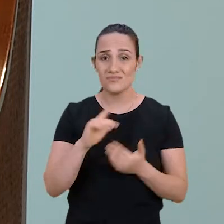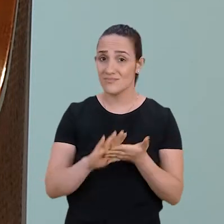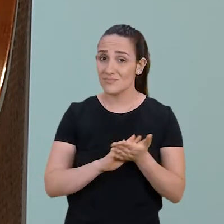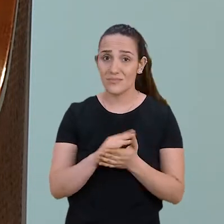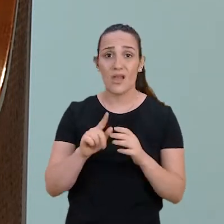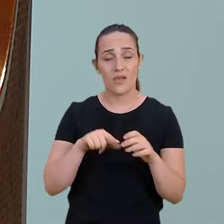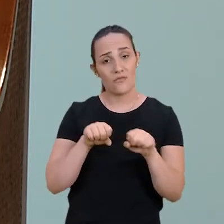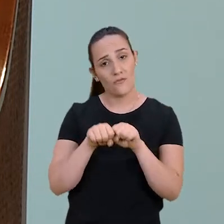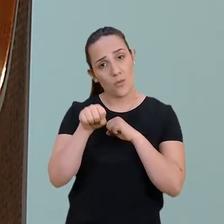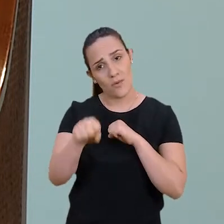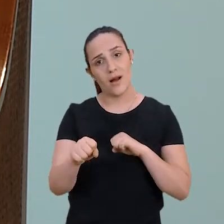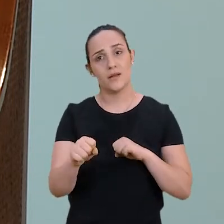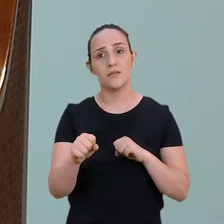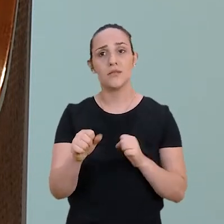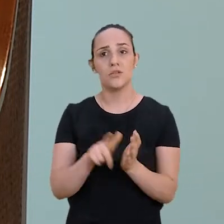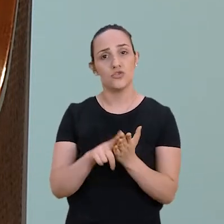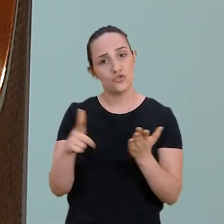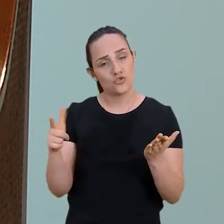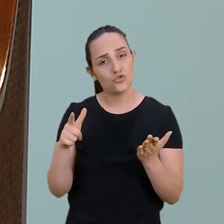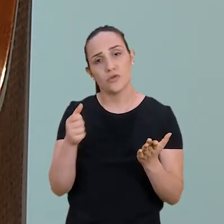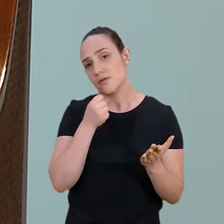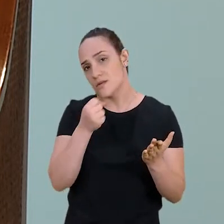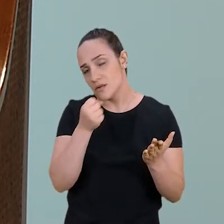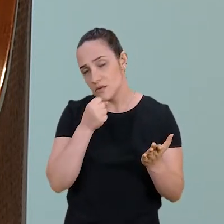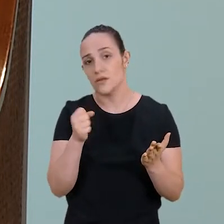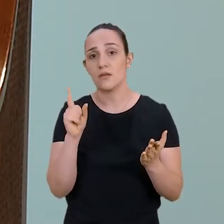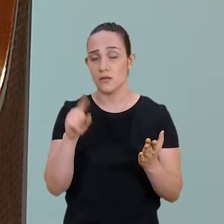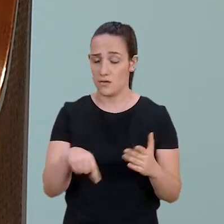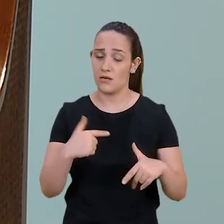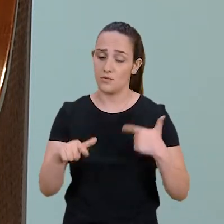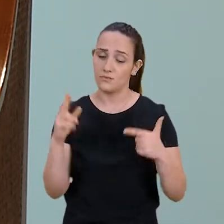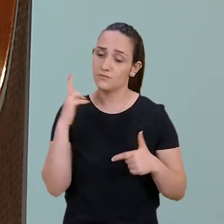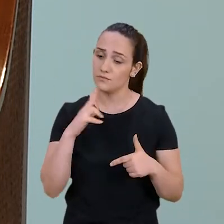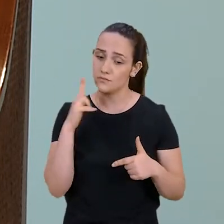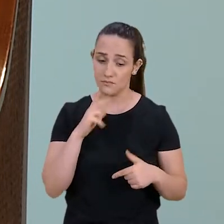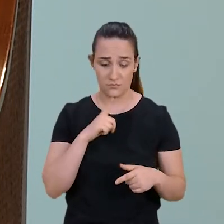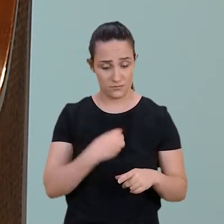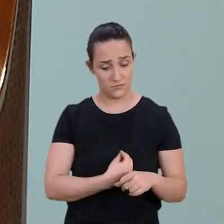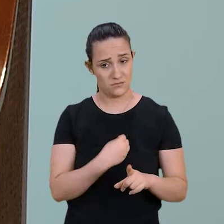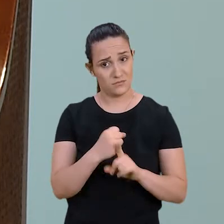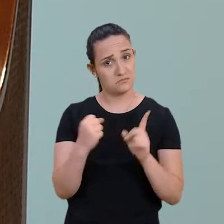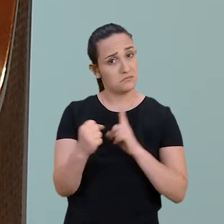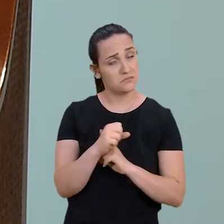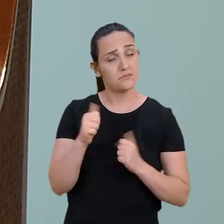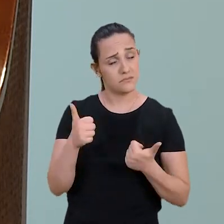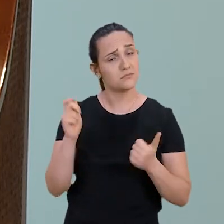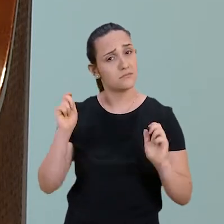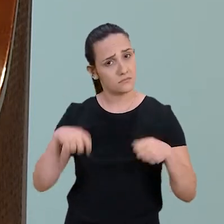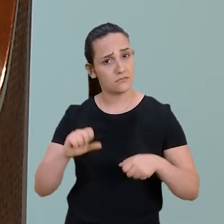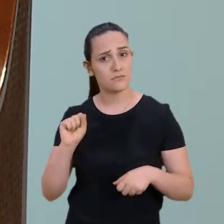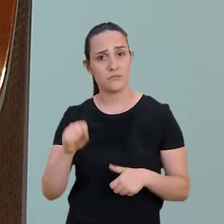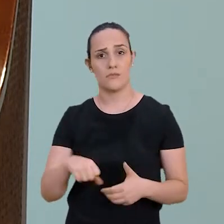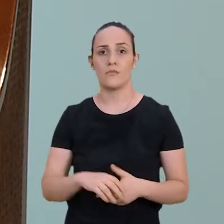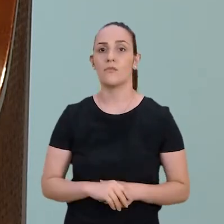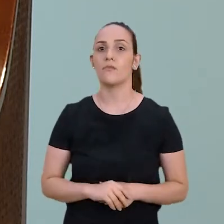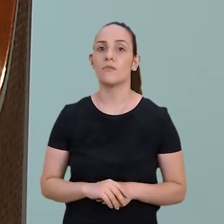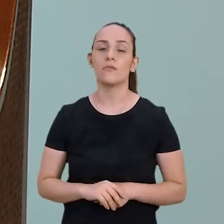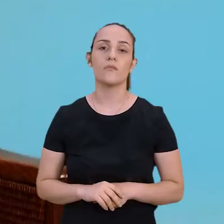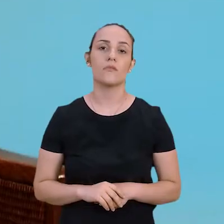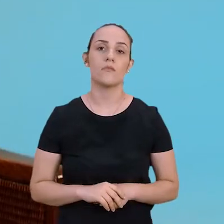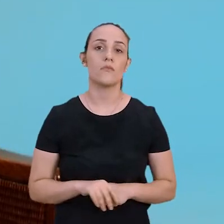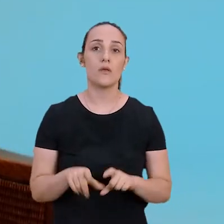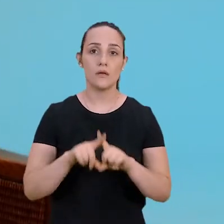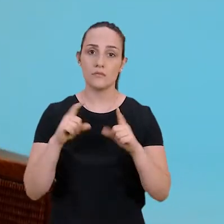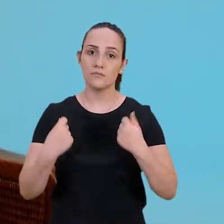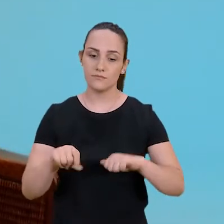jornalismo há 10 anos, ele trabalha, ele tem uma vida social. É possível fazer isso? É. Mas, assim, a gente tem que